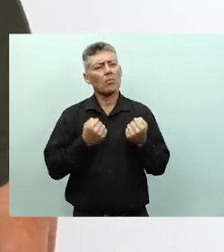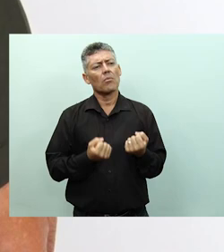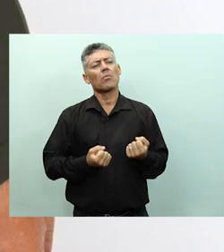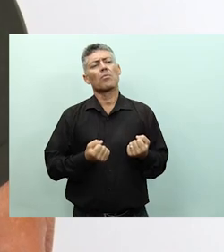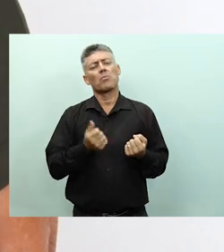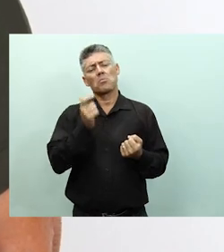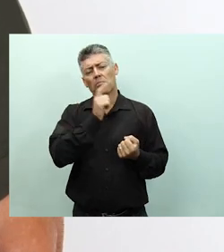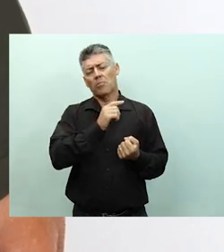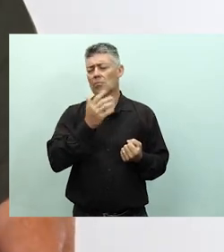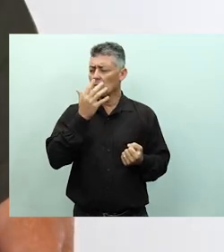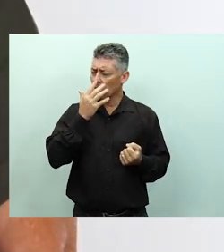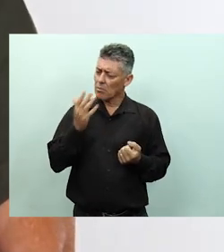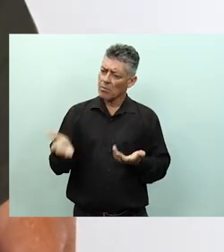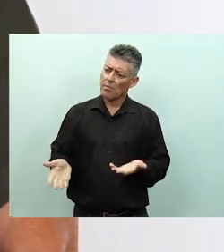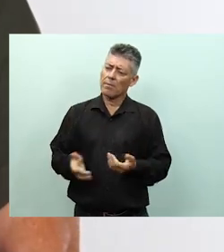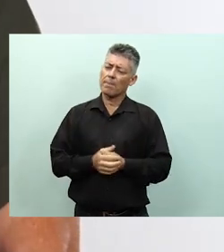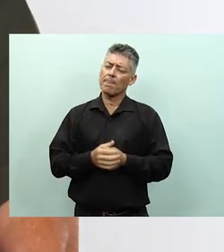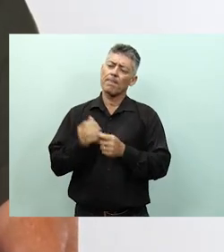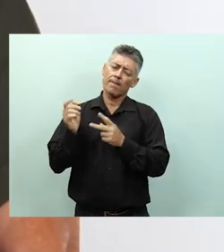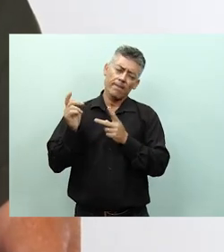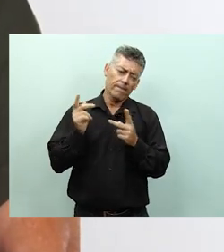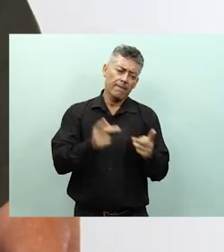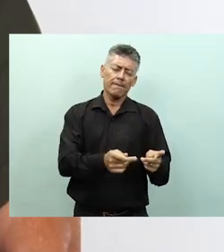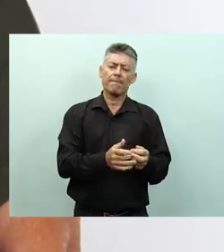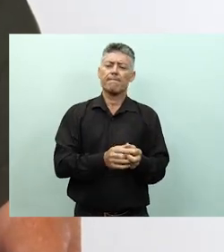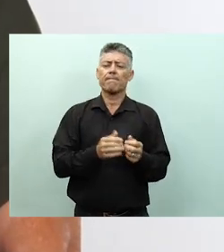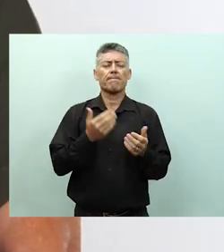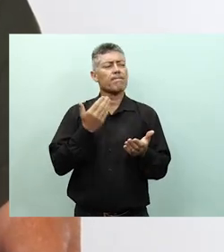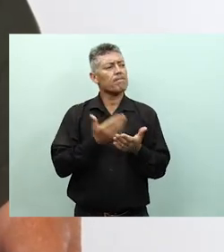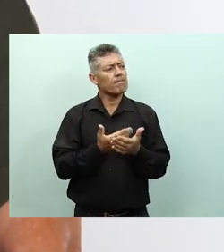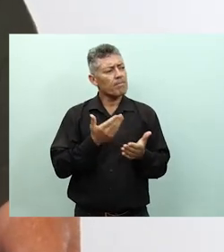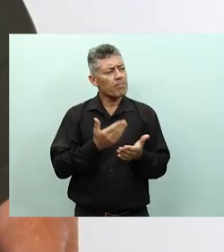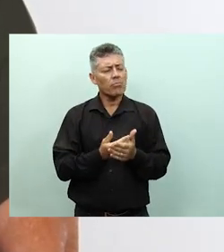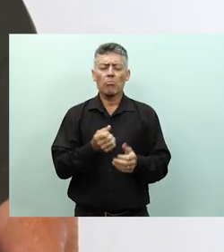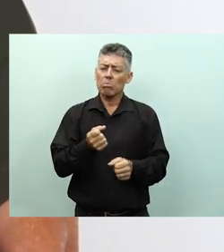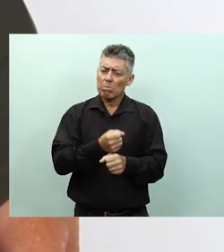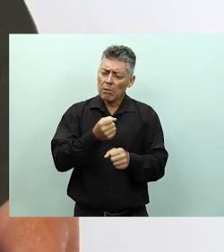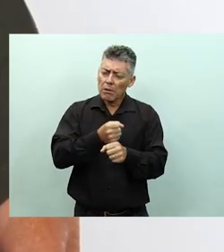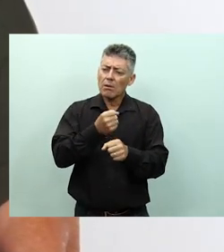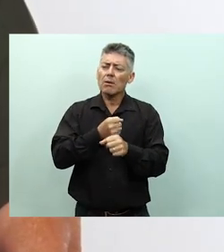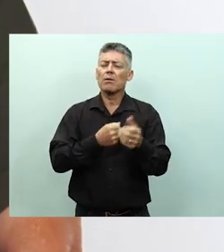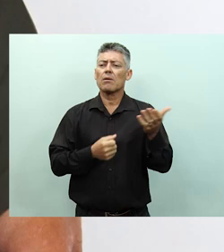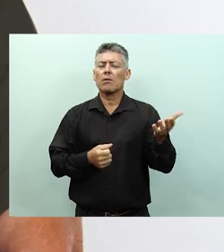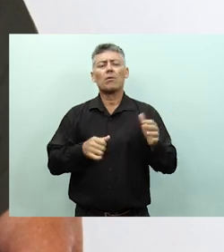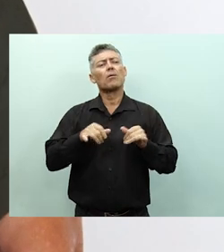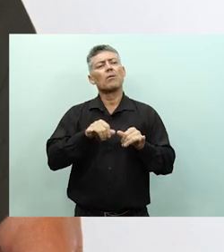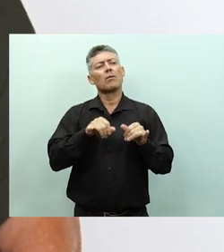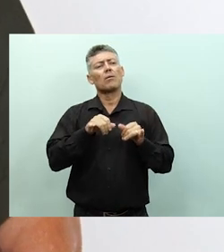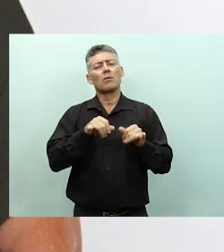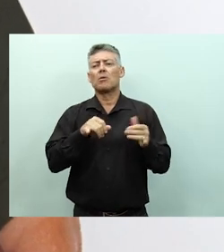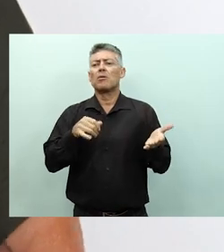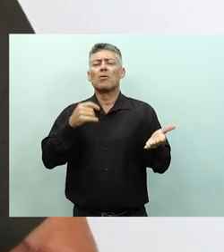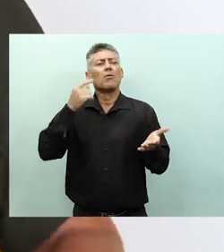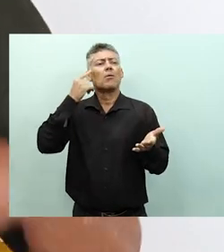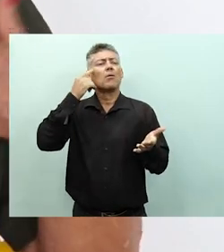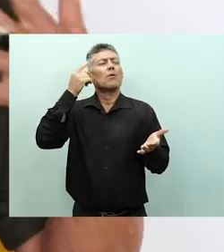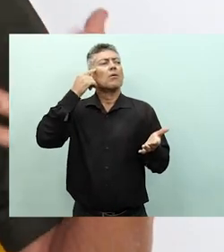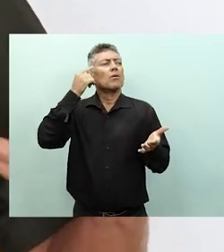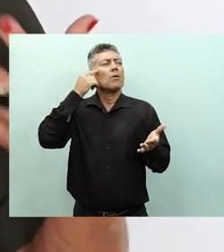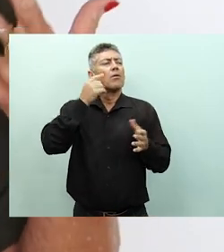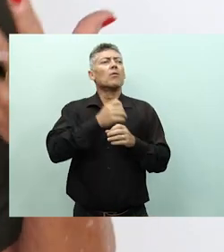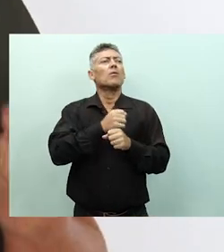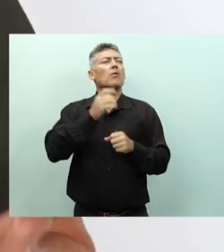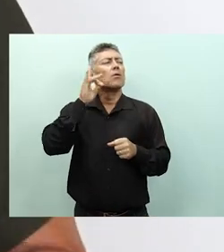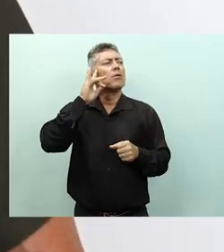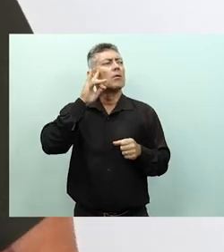coragem impressionante. Ela foi visitar uma escola que estava sendo construída lá em Parnamirim, eu não lembro assim, data